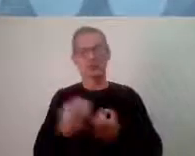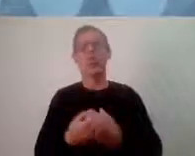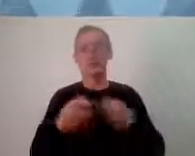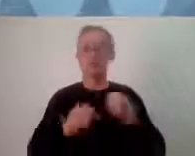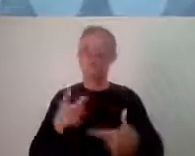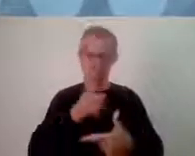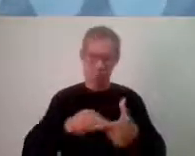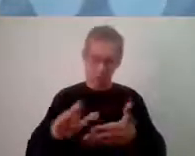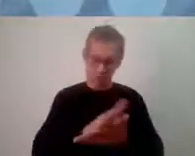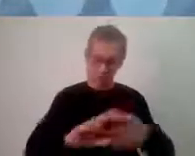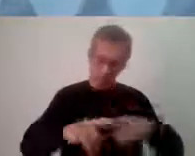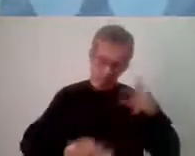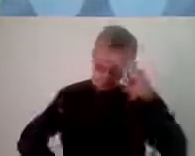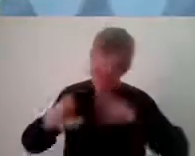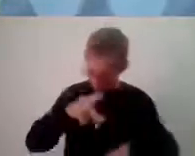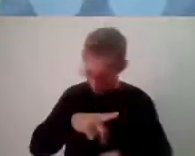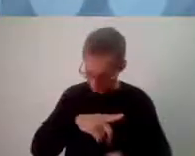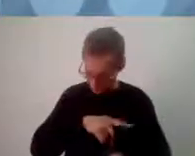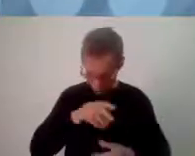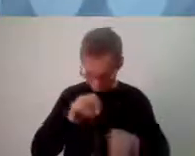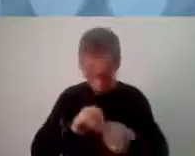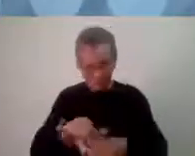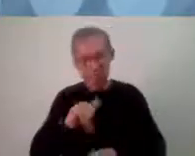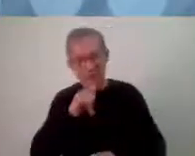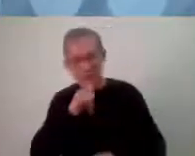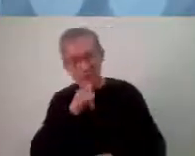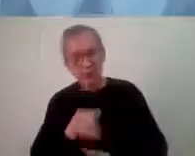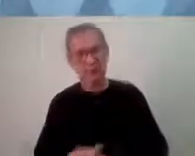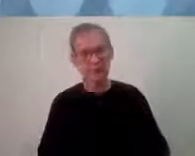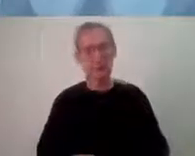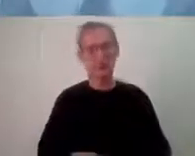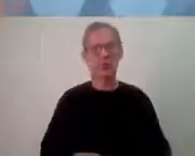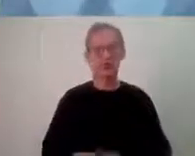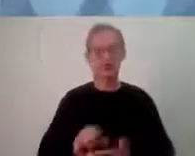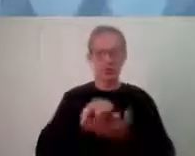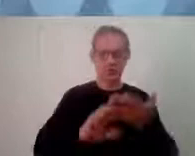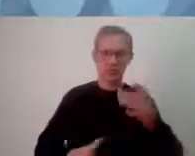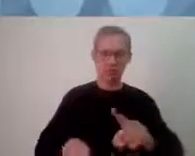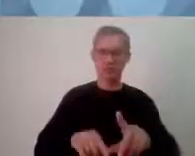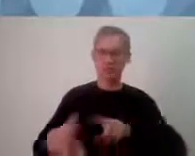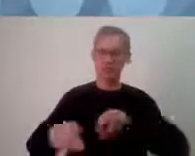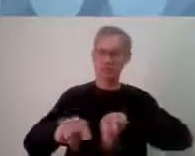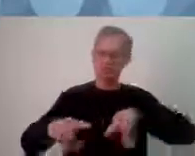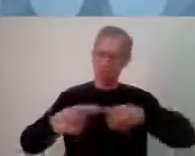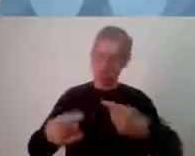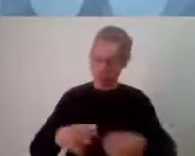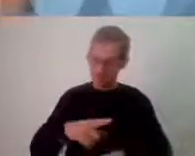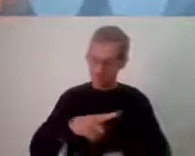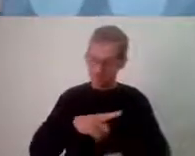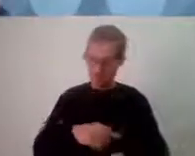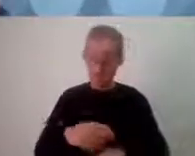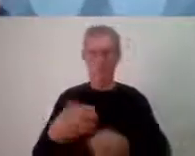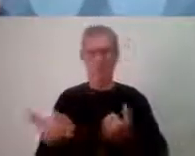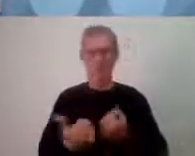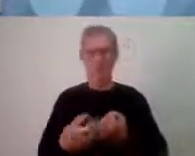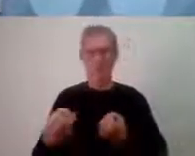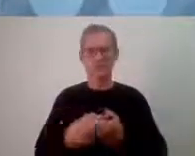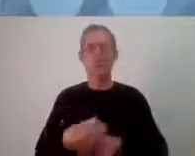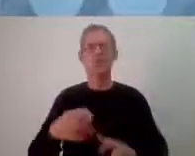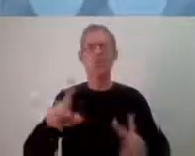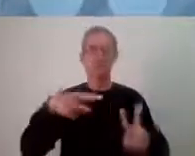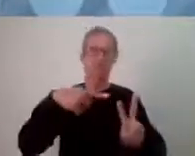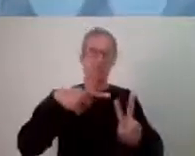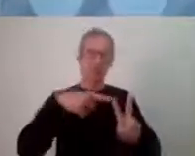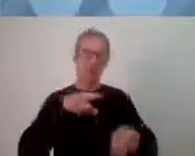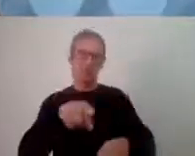problema. Só verifique, se você estiver fazendo, por exemplo, uma questão de múltipla escolha, só verifique se está em decimal ou se está em raiz. E